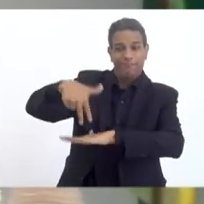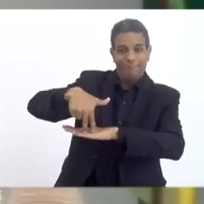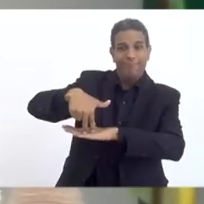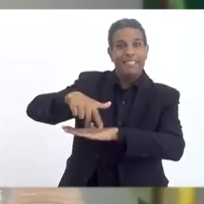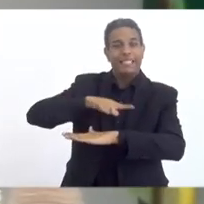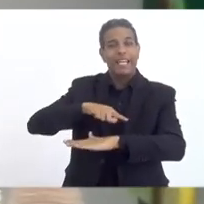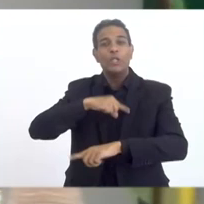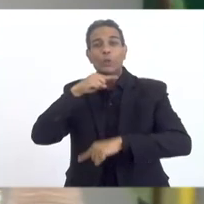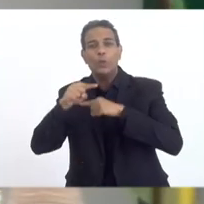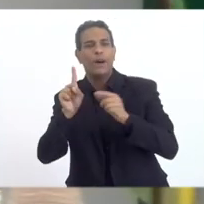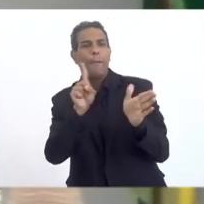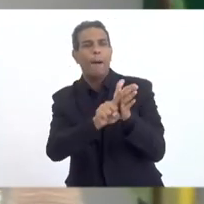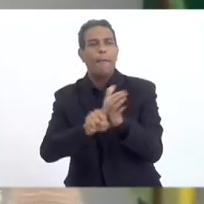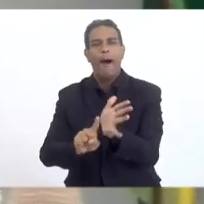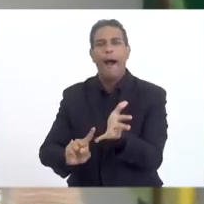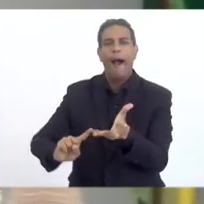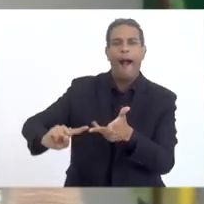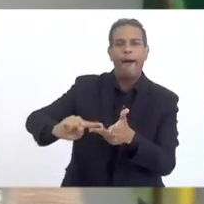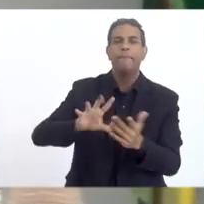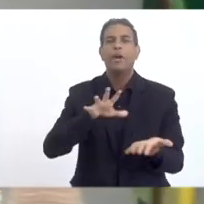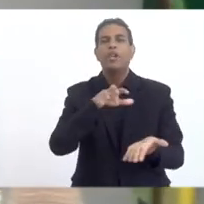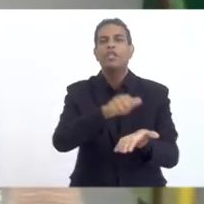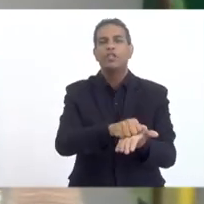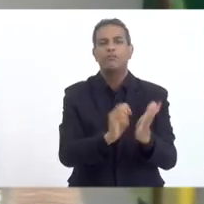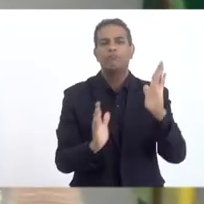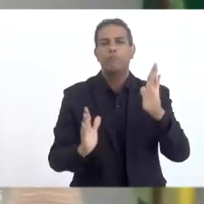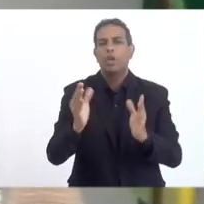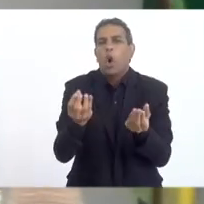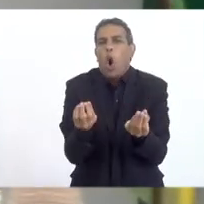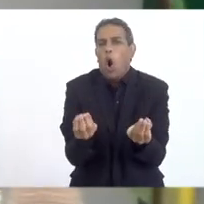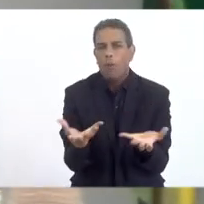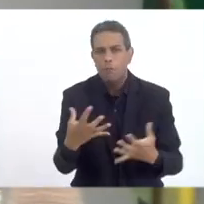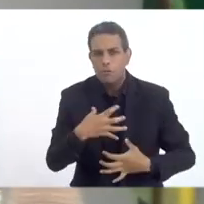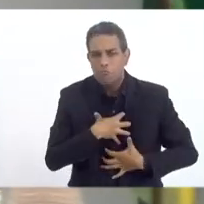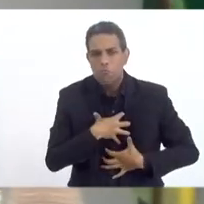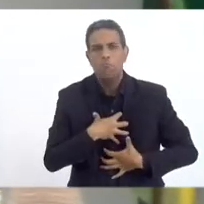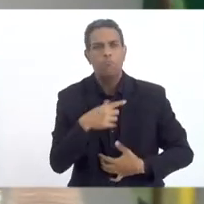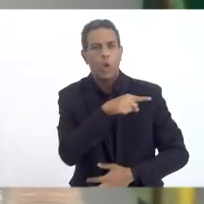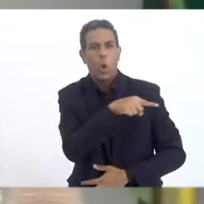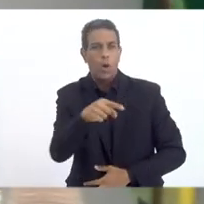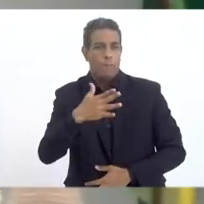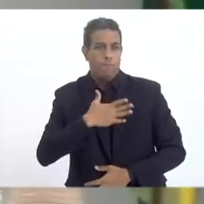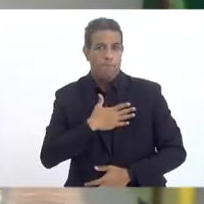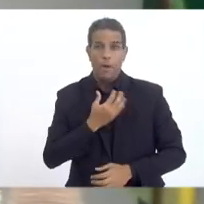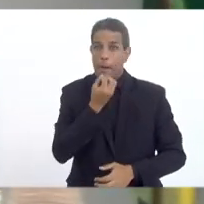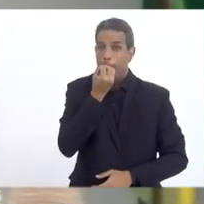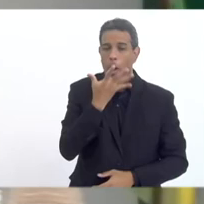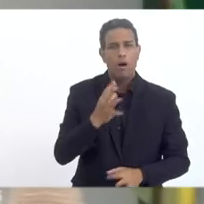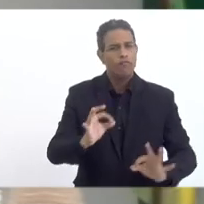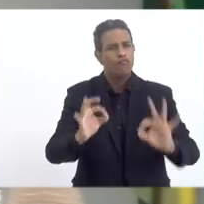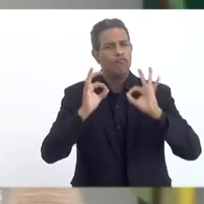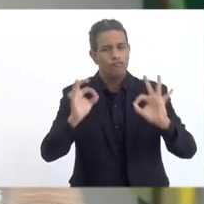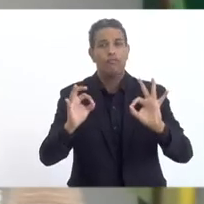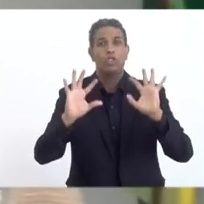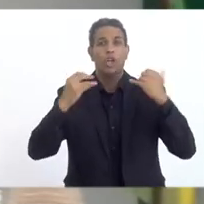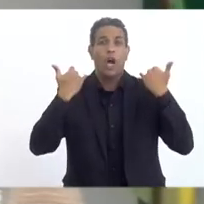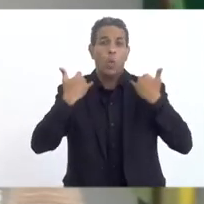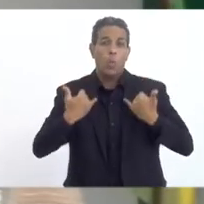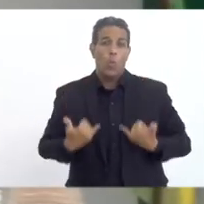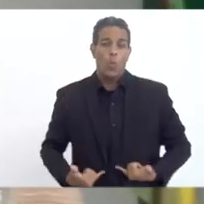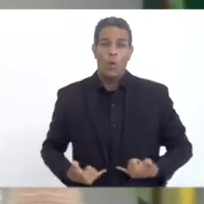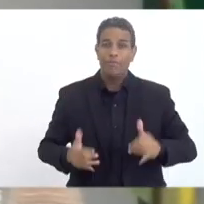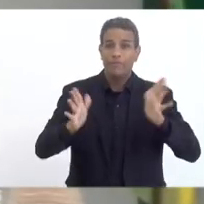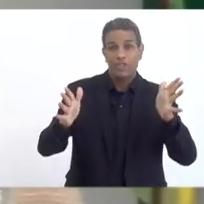surgir essas questões. E o regime? Eu costumo dizer que o meu vai muito bem, tanto é que eu emagreci 12